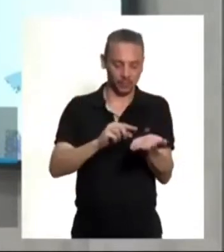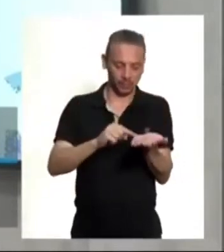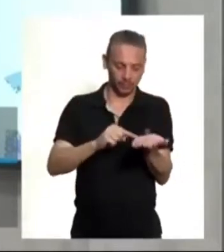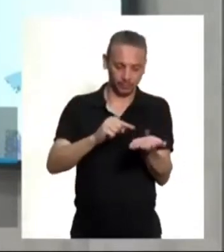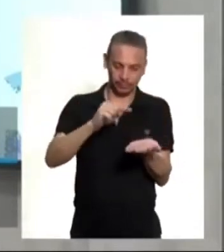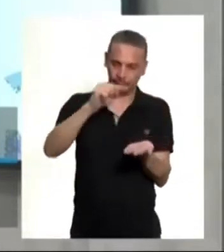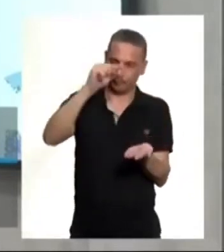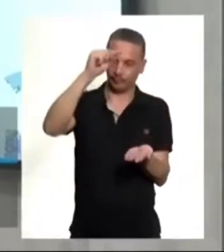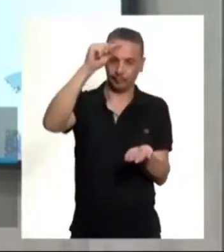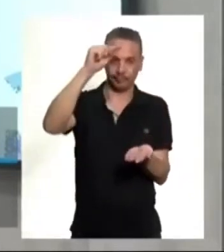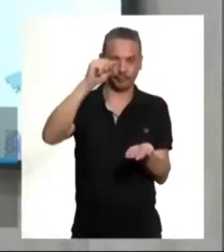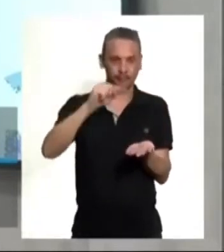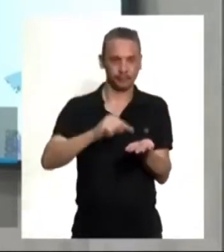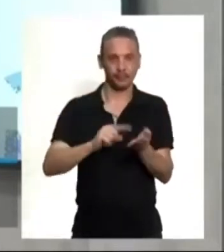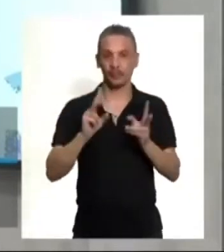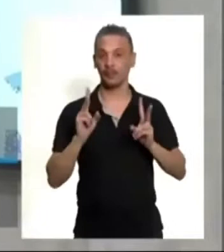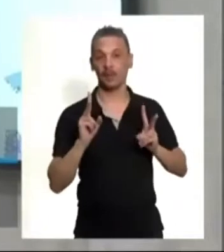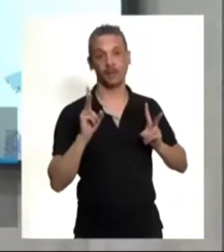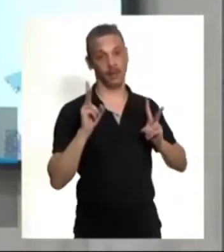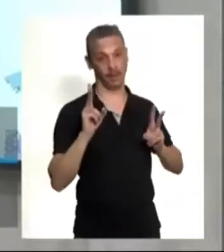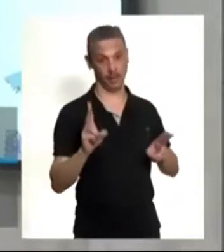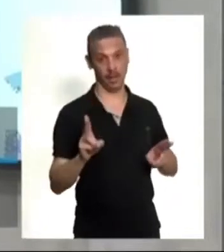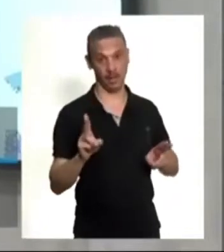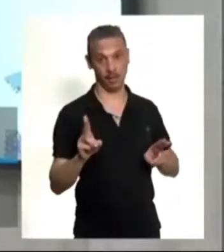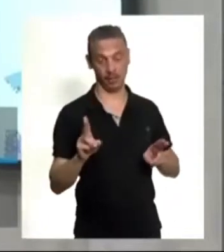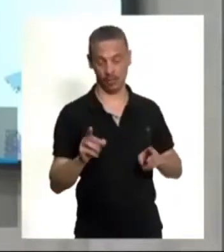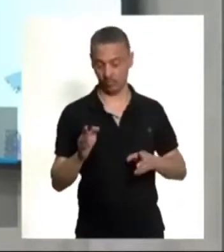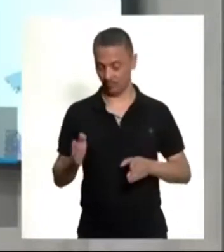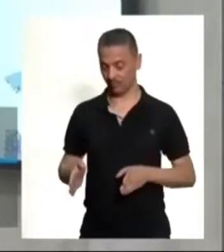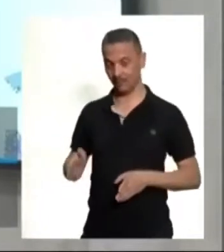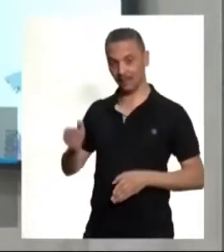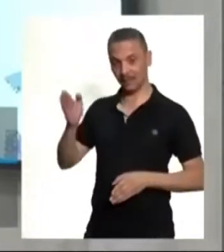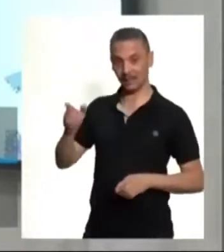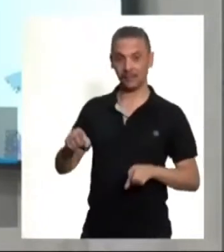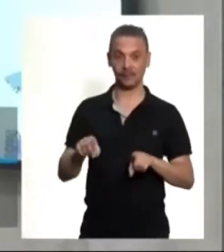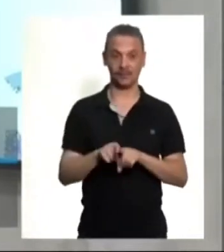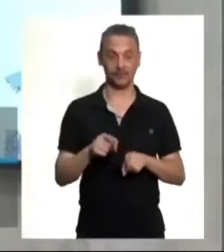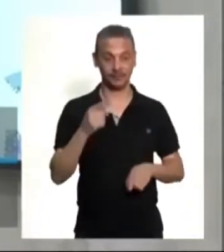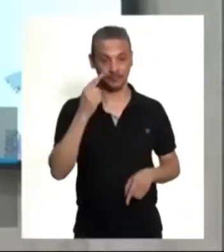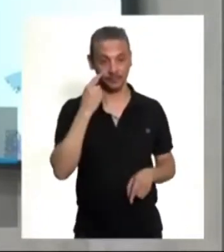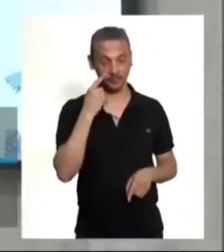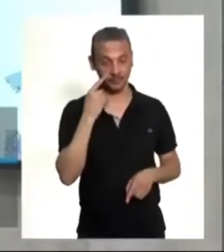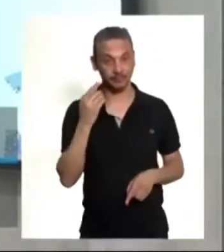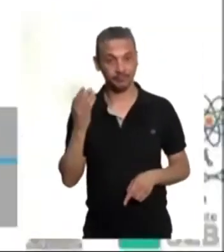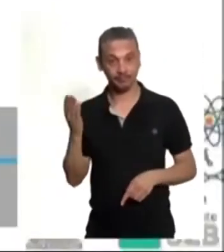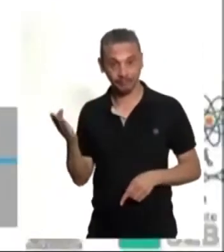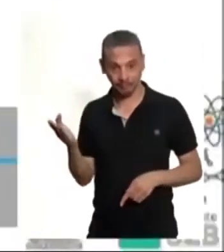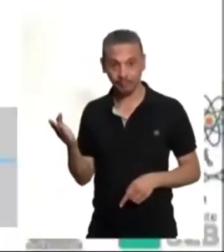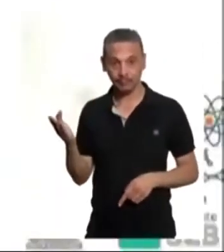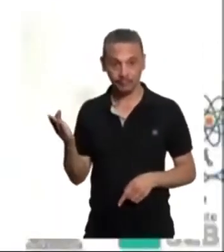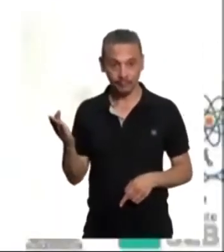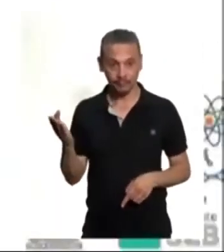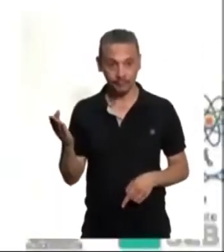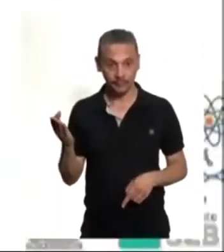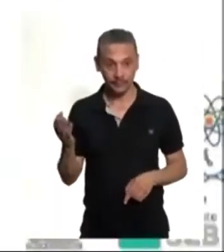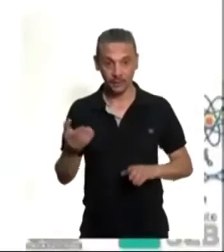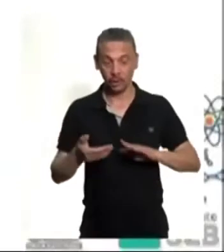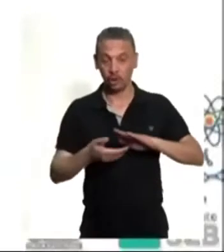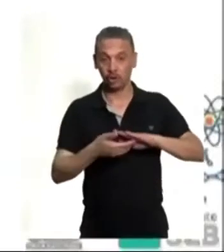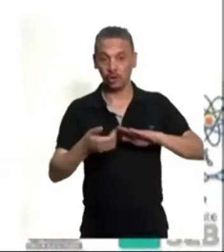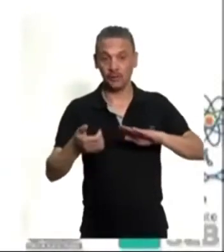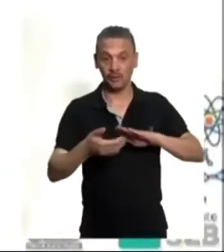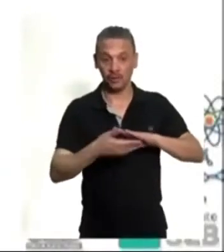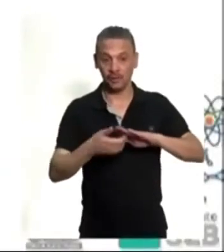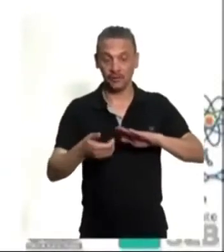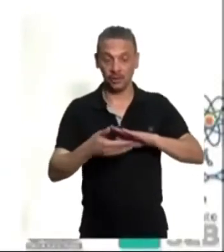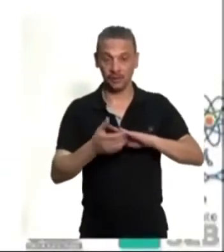ela é exatamente igual à aresta lateral. Veja aí, ó, se eu suprimisse, se eu tirasse uma das arestas